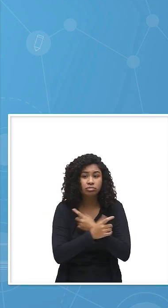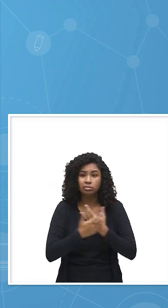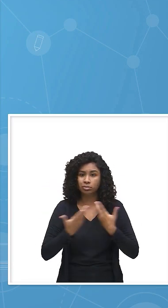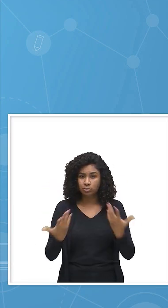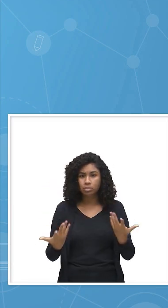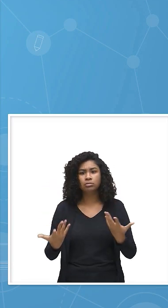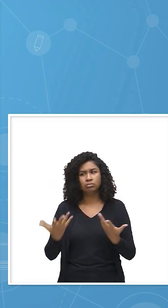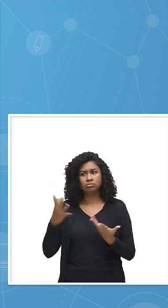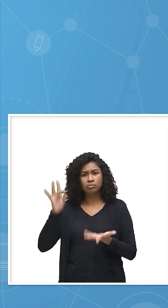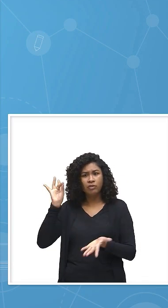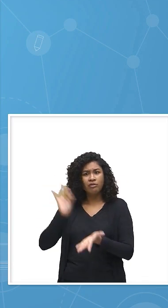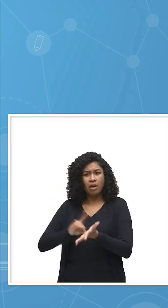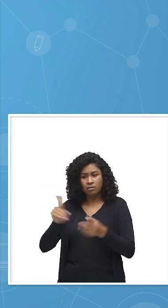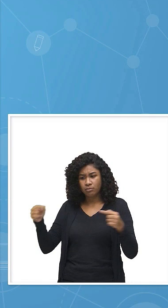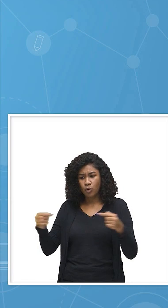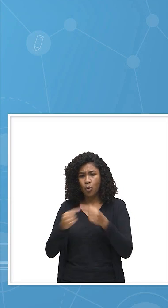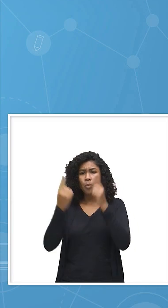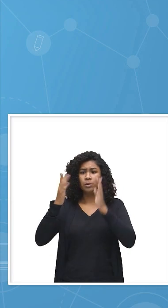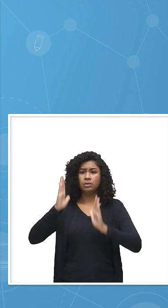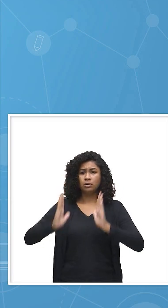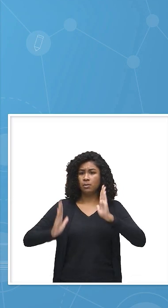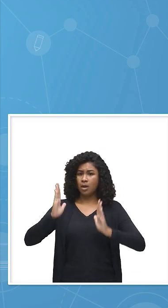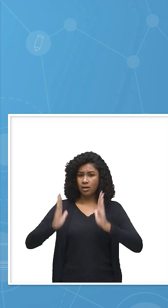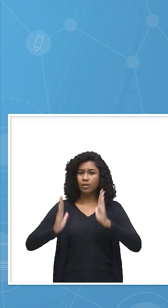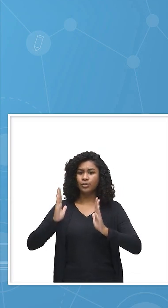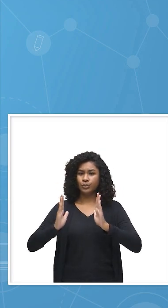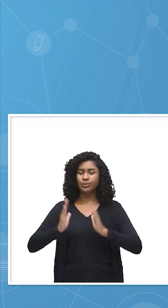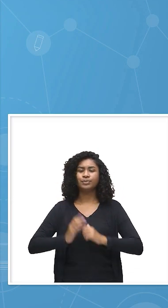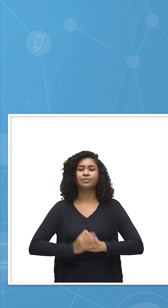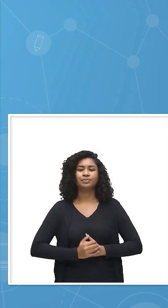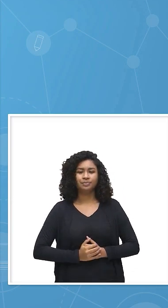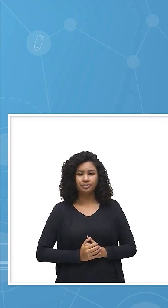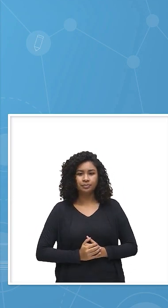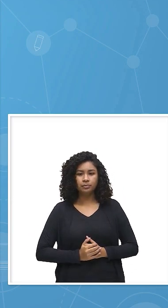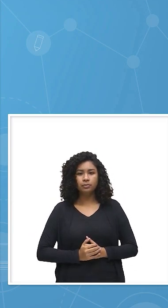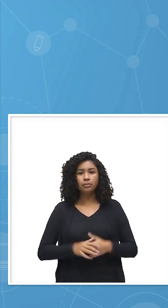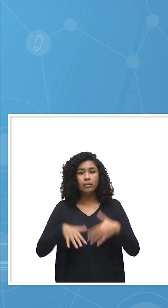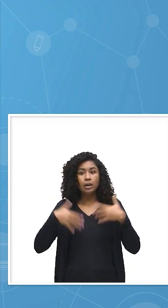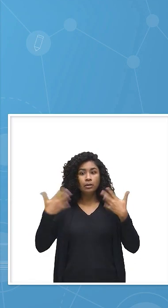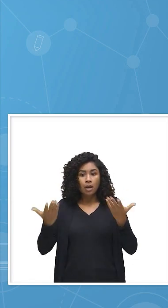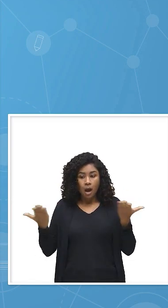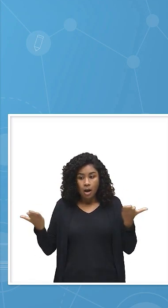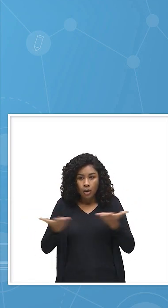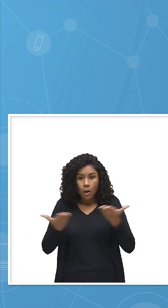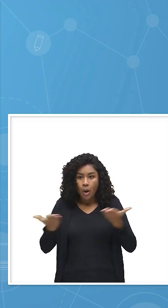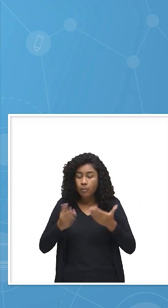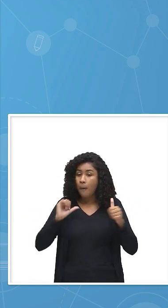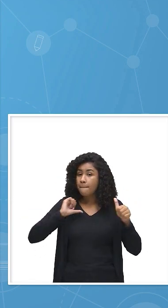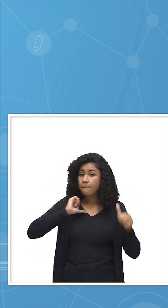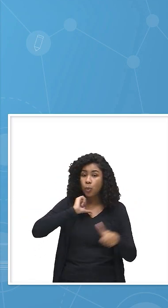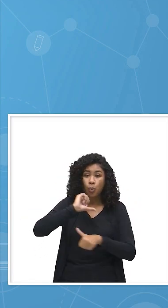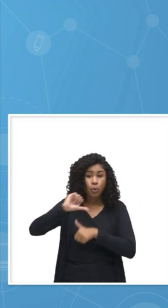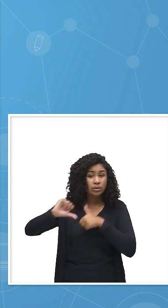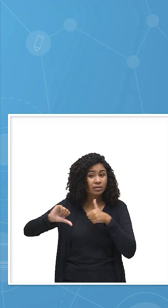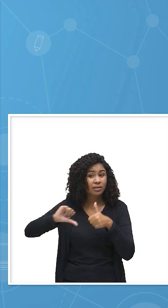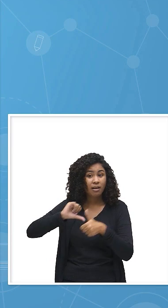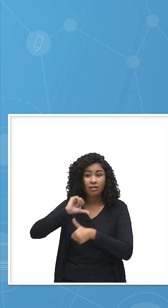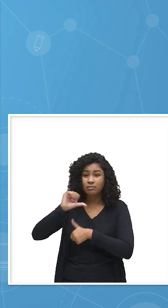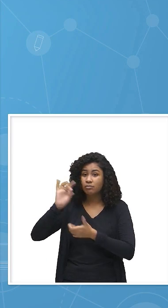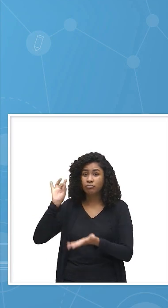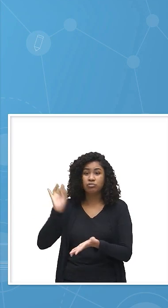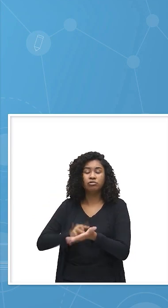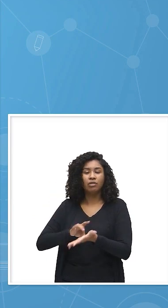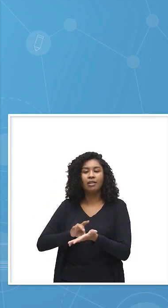estava ligado ao período paleolítico. E aqui a gente tem uma mudança muito profunda com a domesticação de